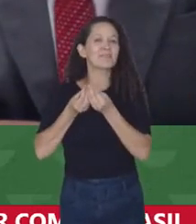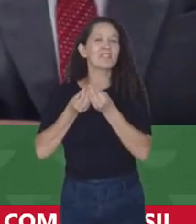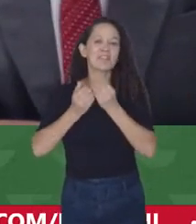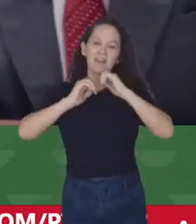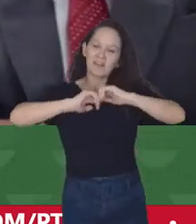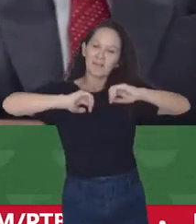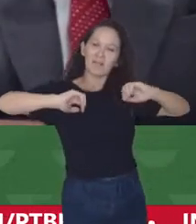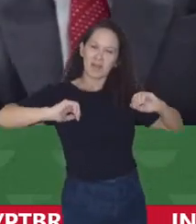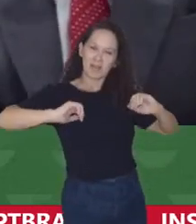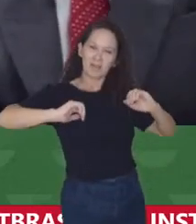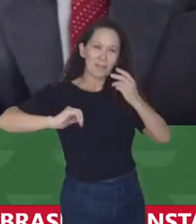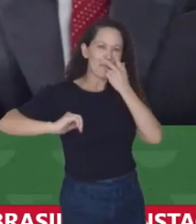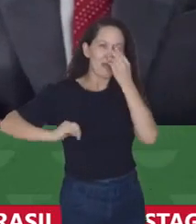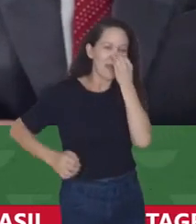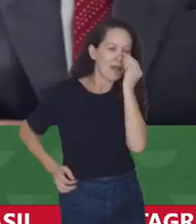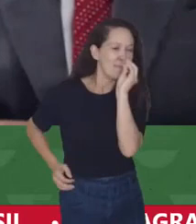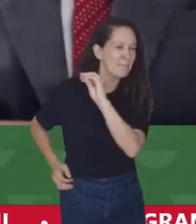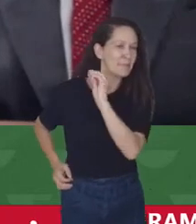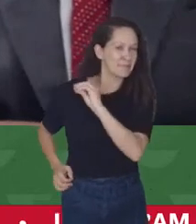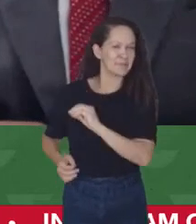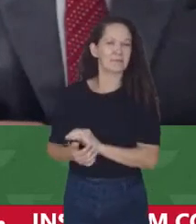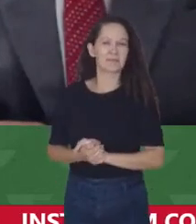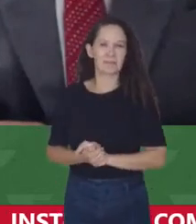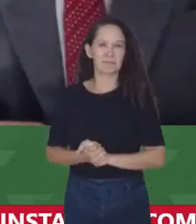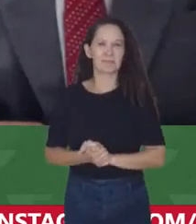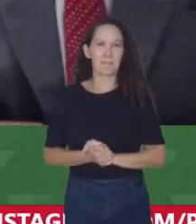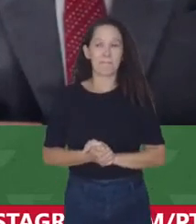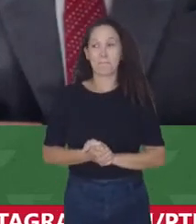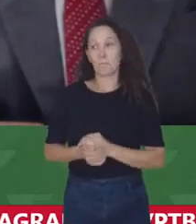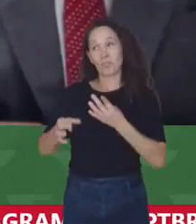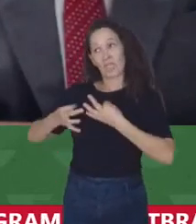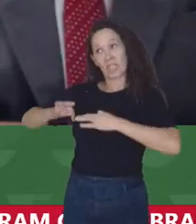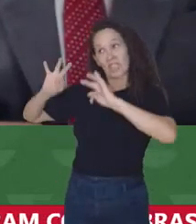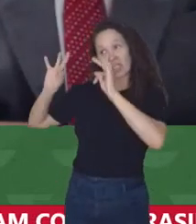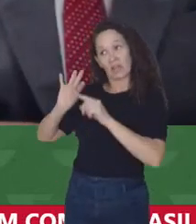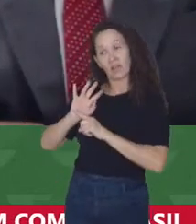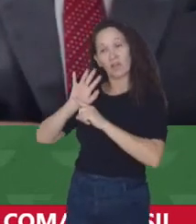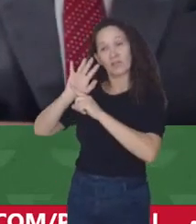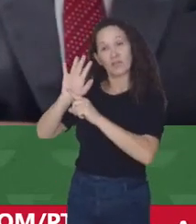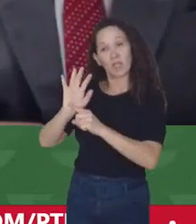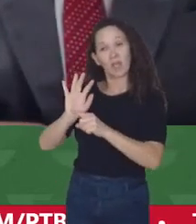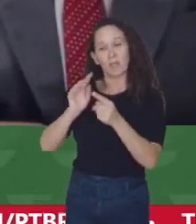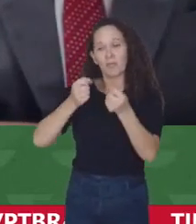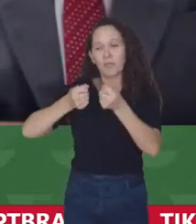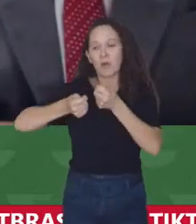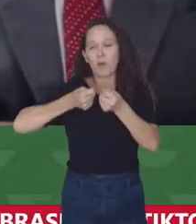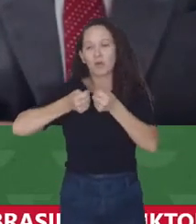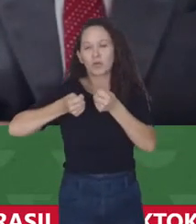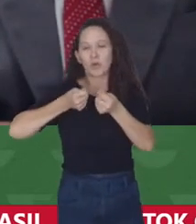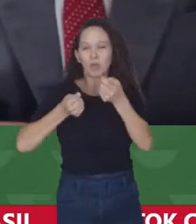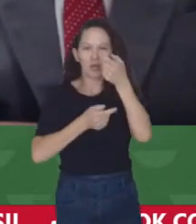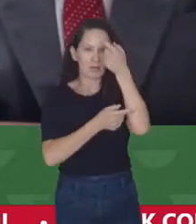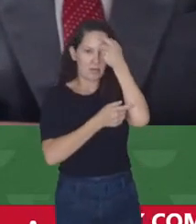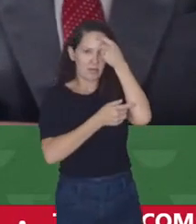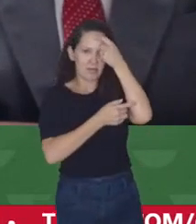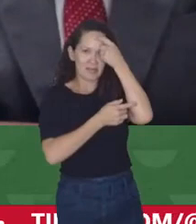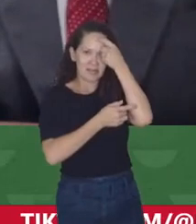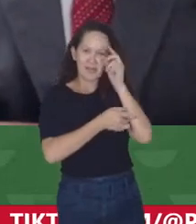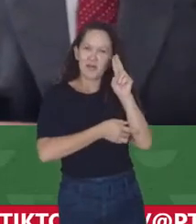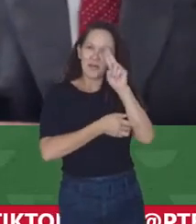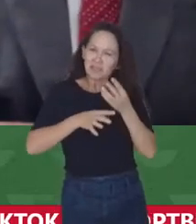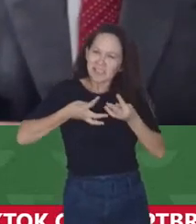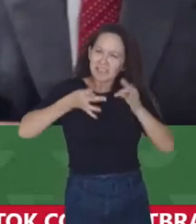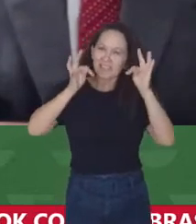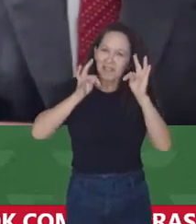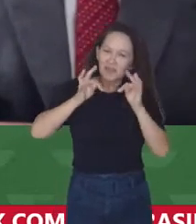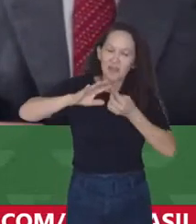escolar, abandonados. Por falta de uma política. A tecnologia a serviço deles, para eles manipularem as consciências através dos fake